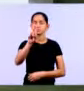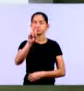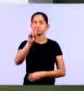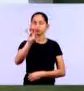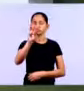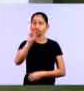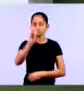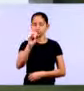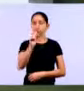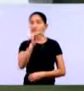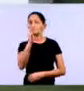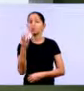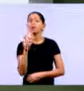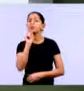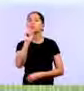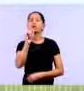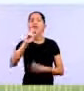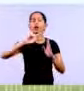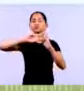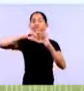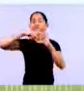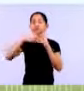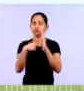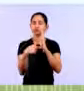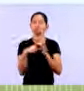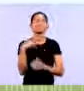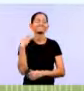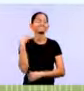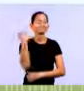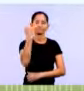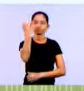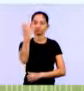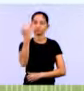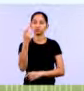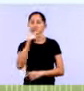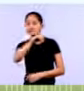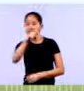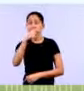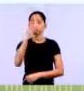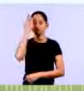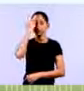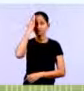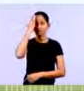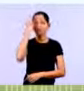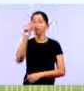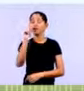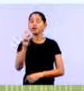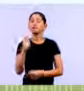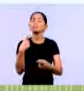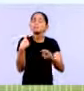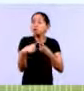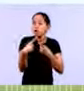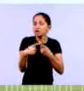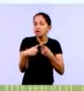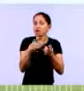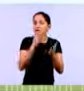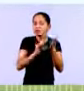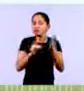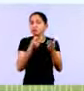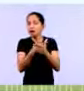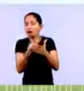em tributo, o que que isso quer dizer? Isso é muito importante para que nós tenhamos a ideia do porquê o